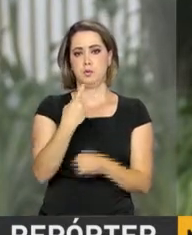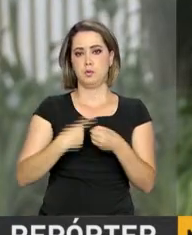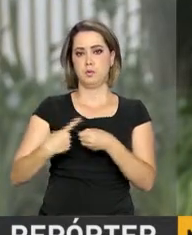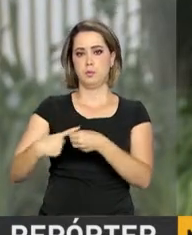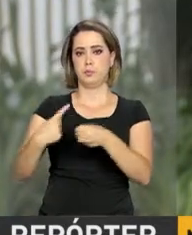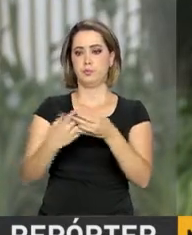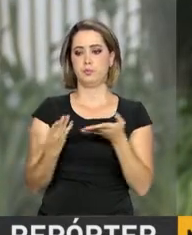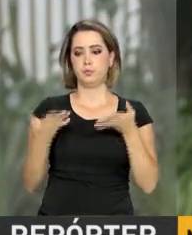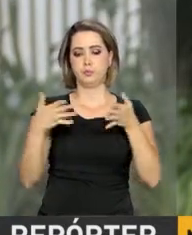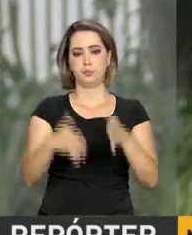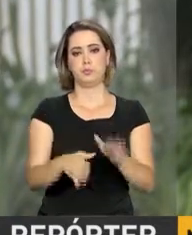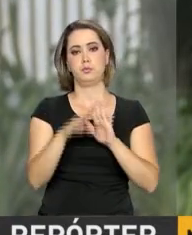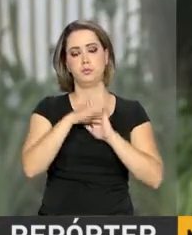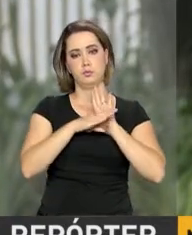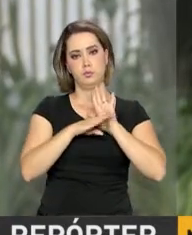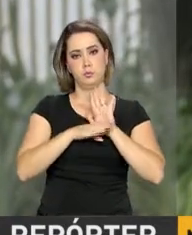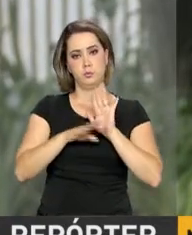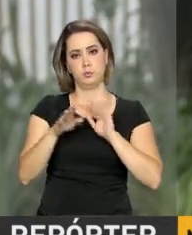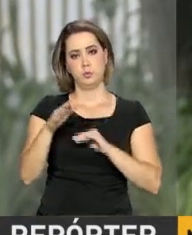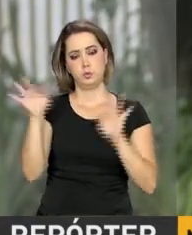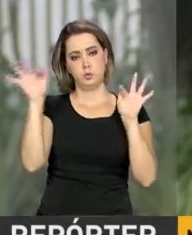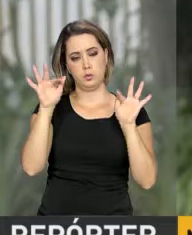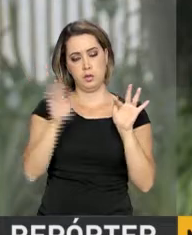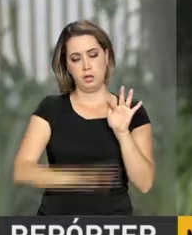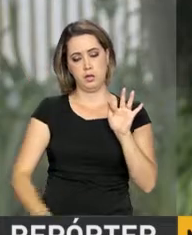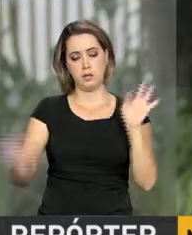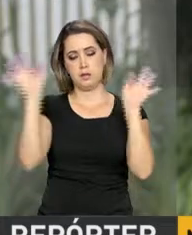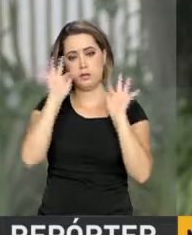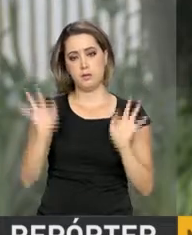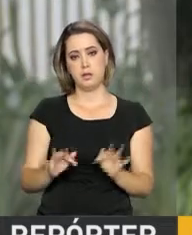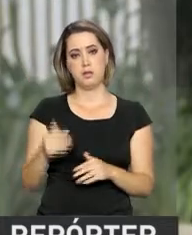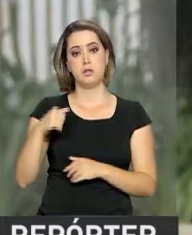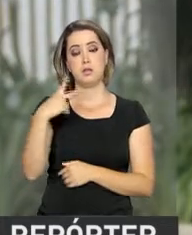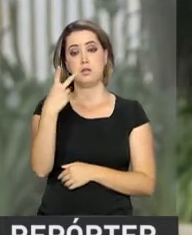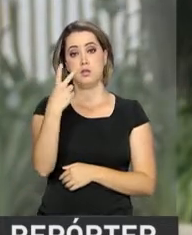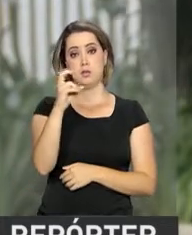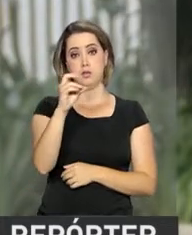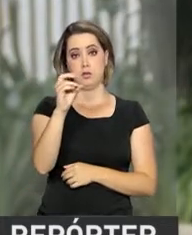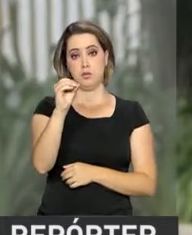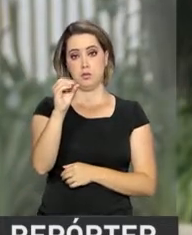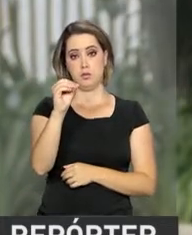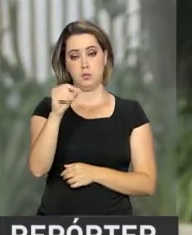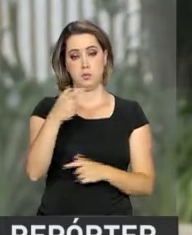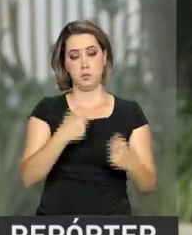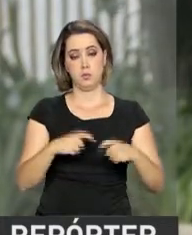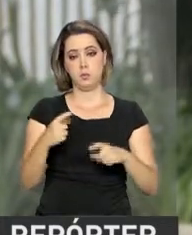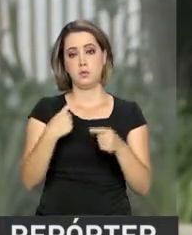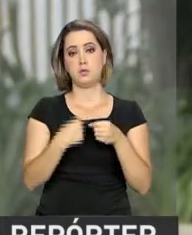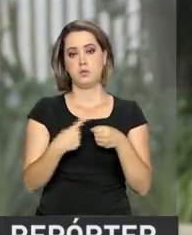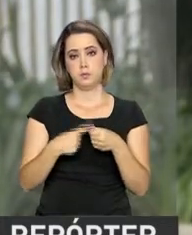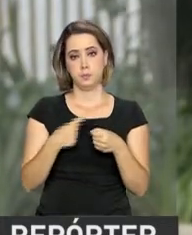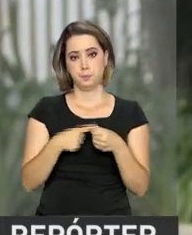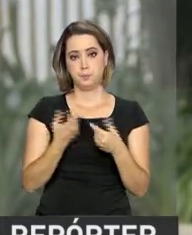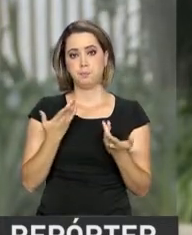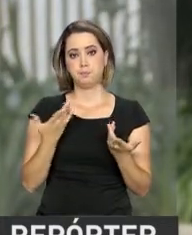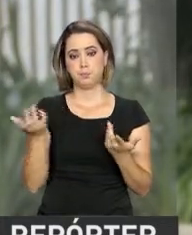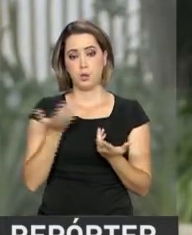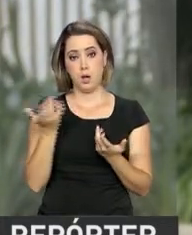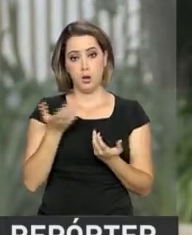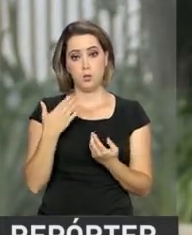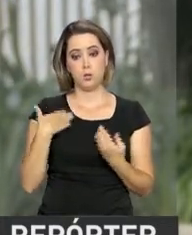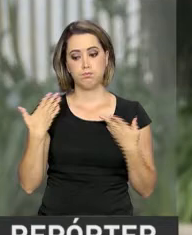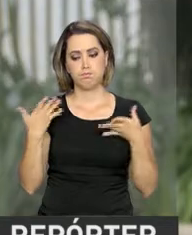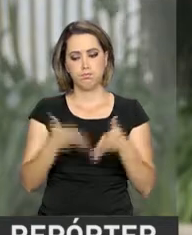fazendo parte do programa criança feliz no país são mais de 2.500 municípios o foco agora é intensificar